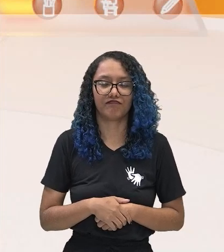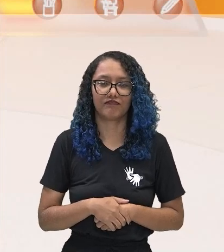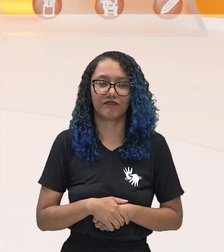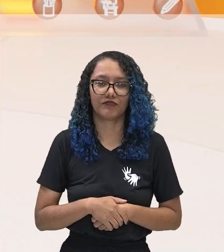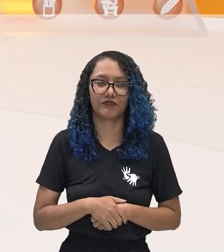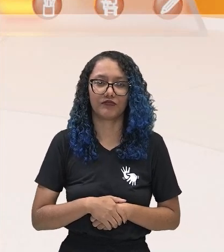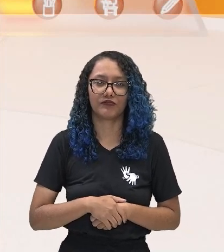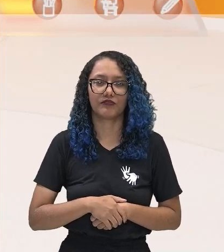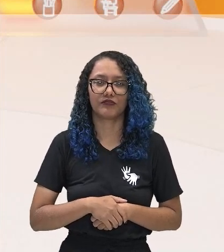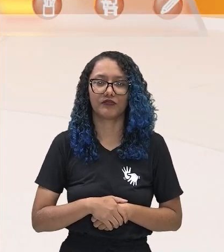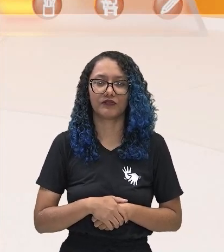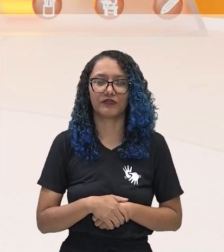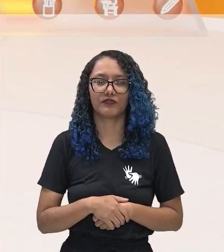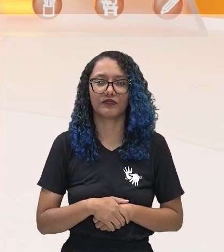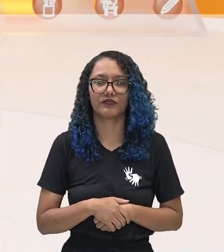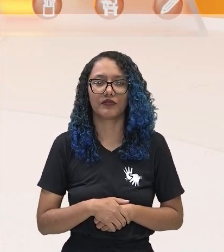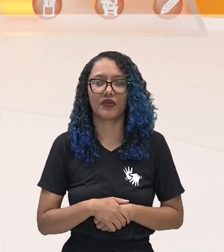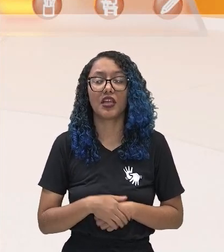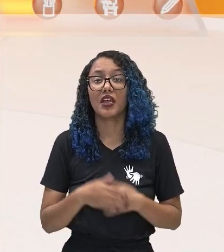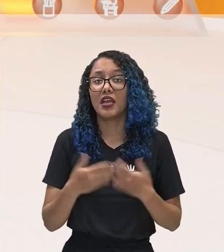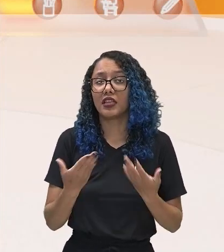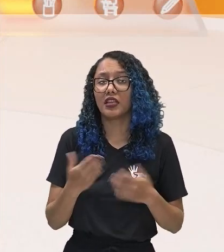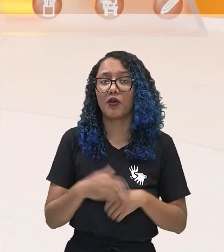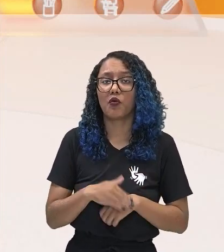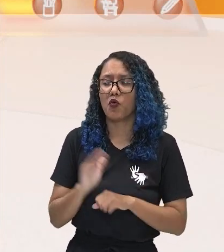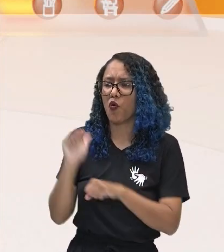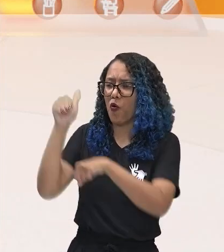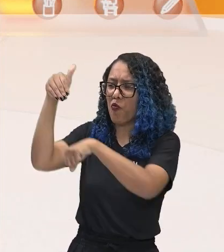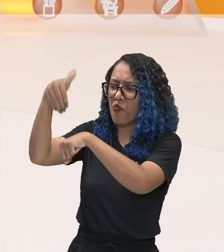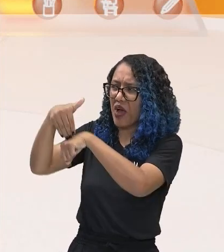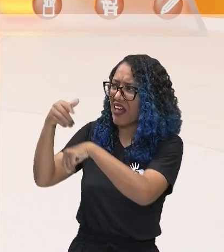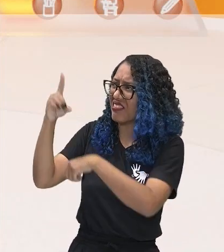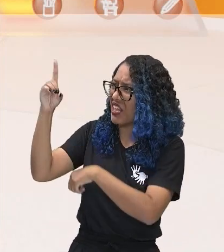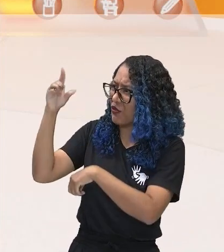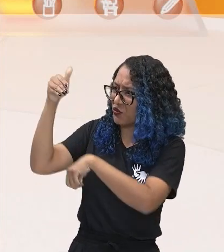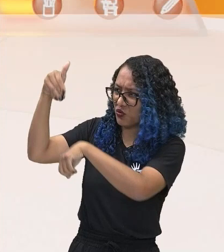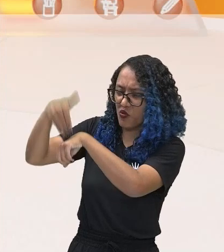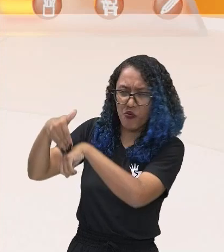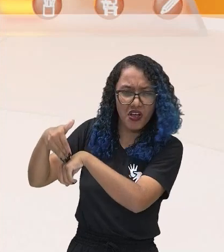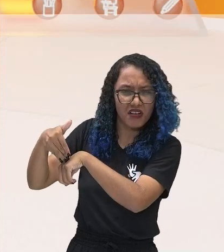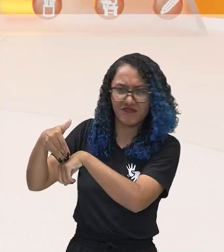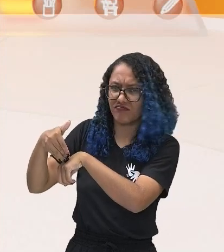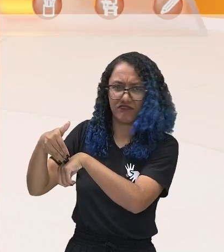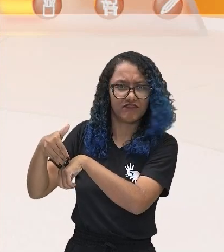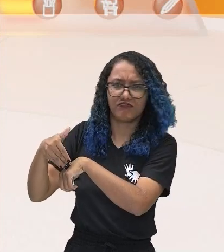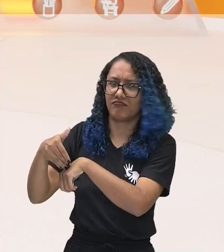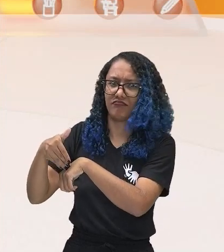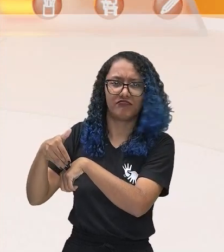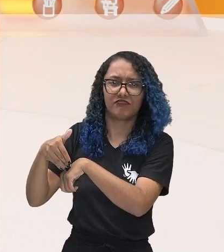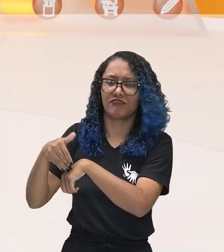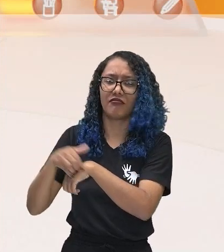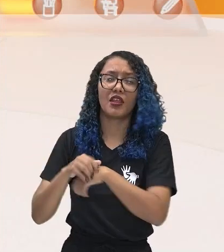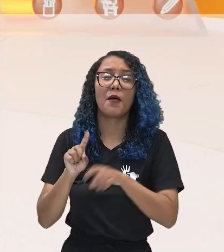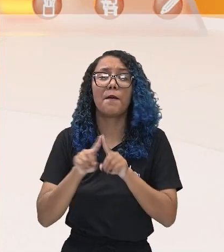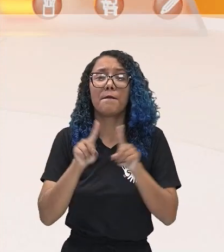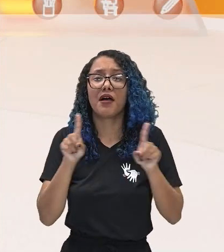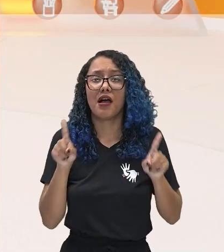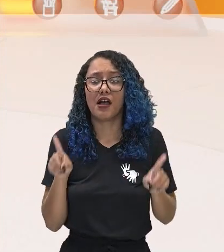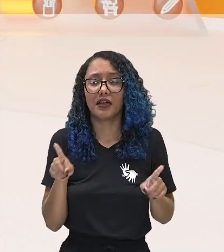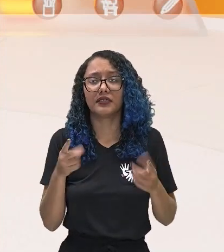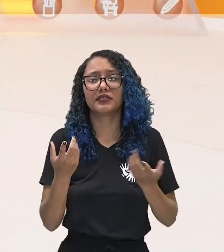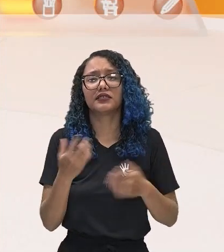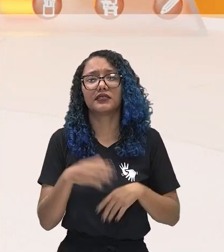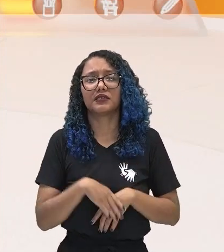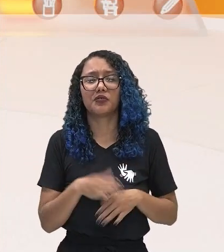tá? Então, eu não posso jogar numa divindade essa ideia, tá certo? Mas quando eu falo ali da nossa infância, da